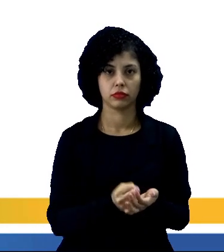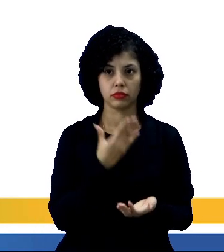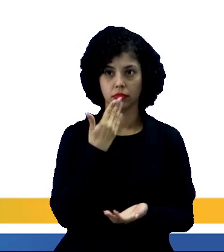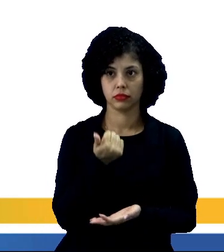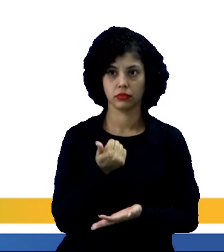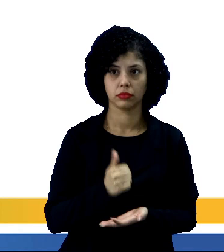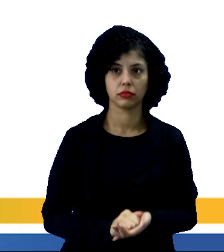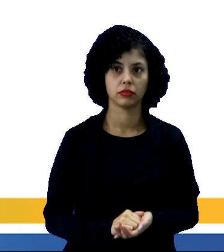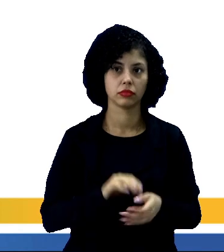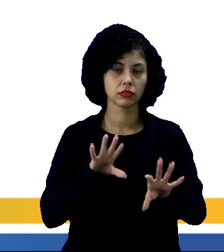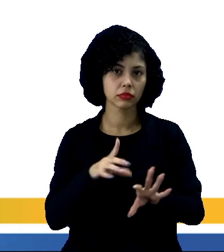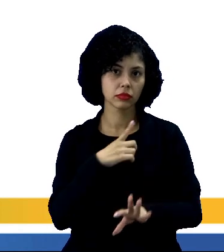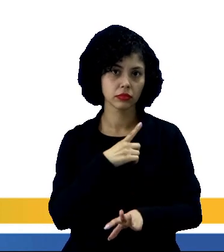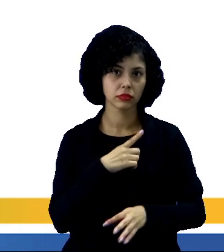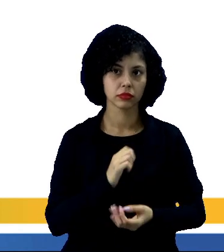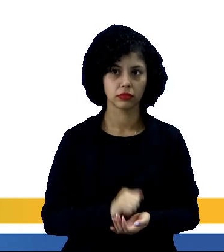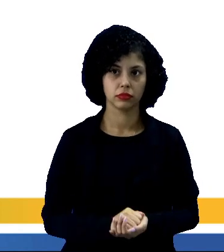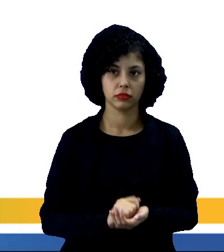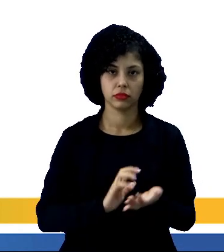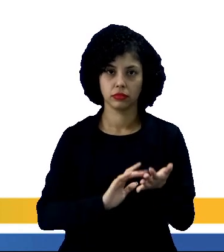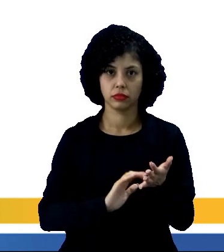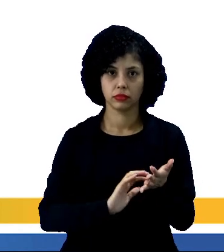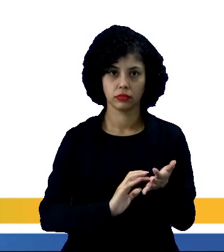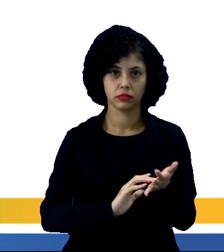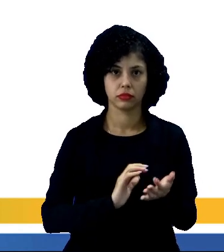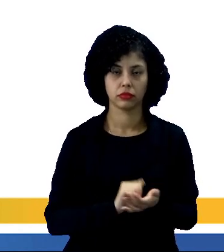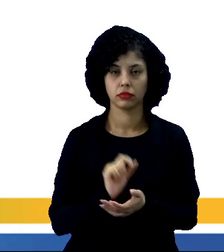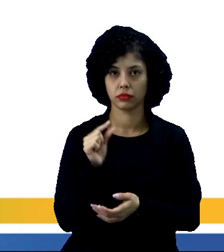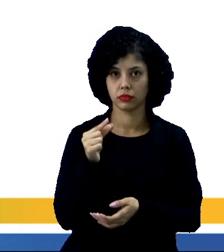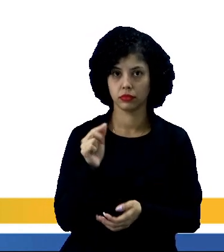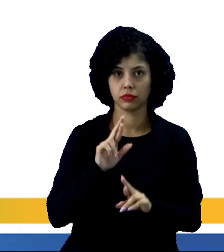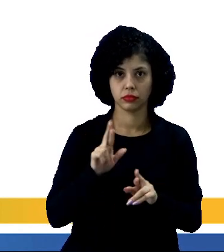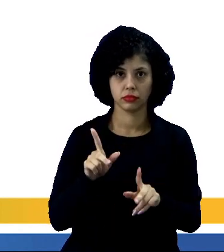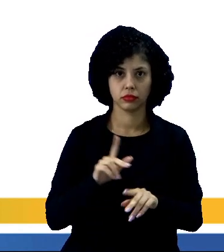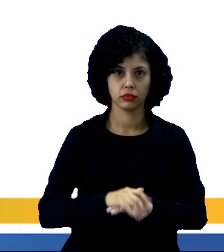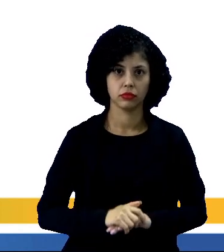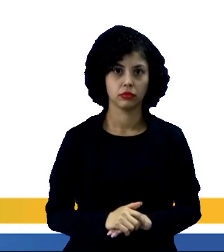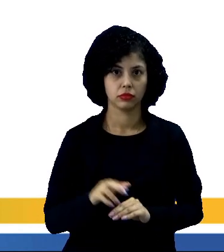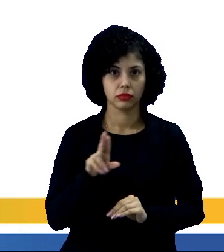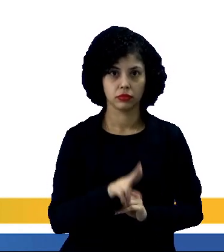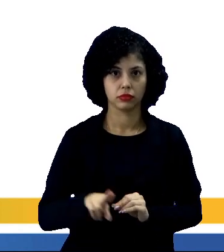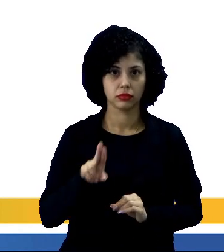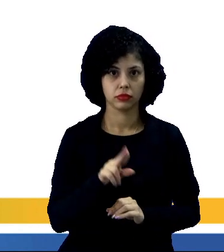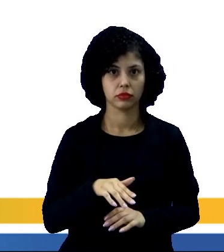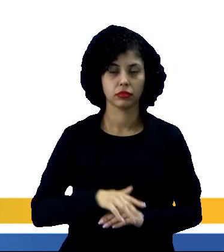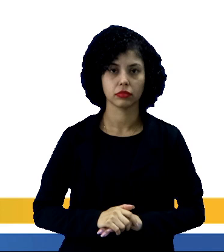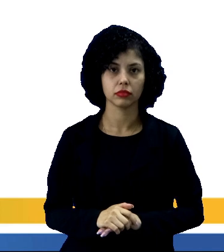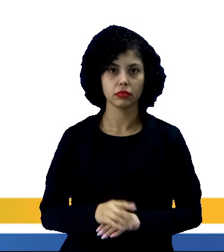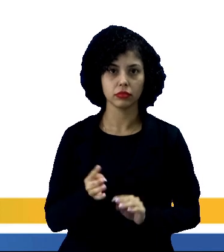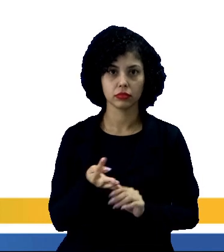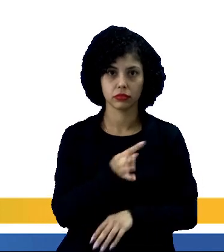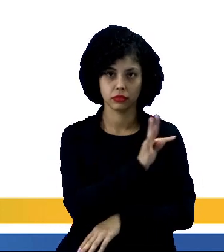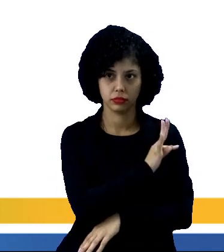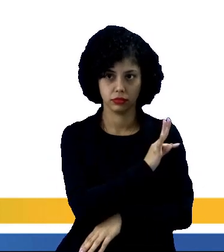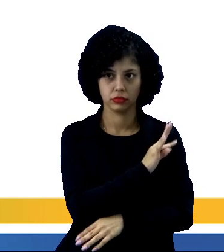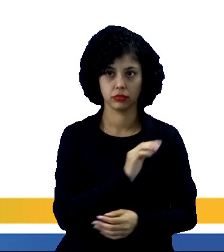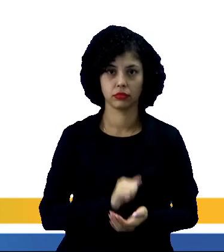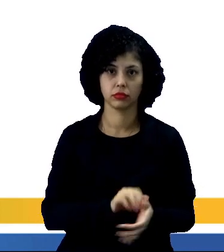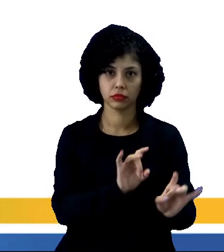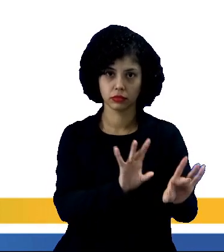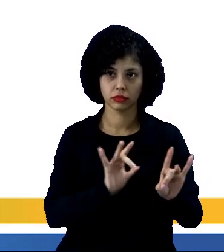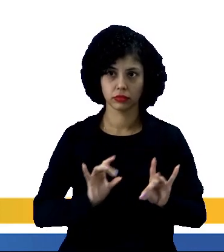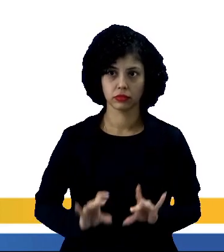tranquilo? Aí nós temos a gravação digital, que é um pouquinho diferente. Ela utiliza a mesma tecnologia, que